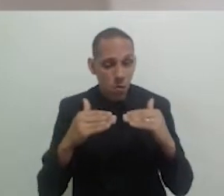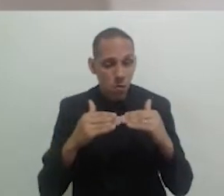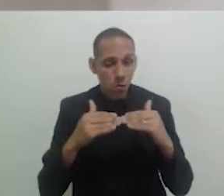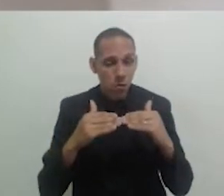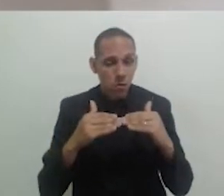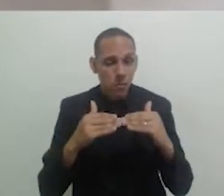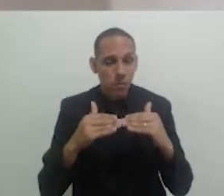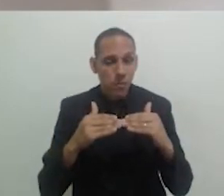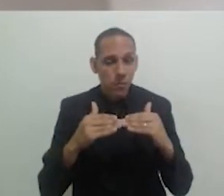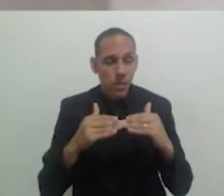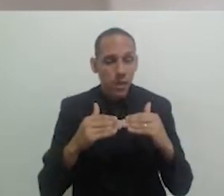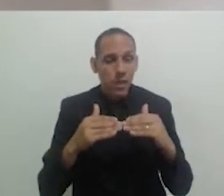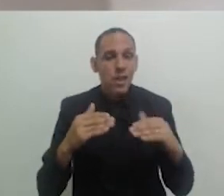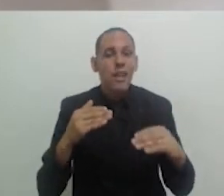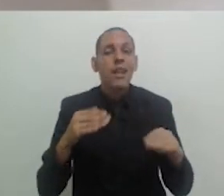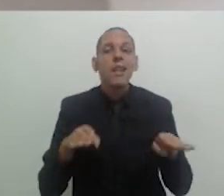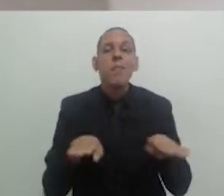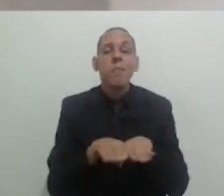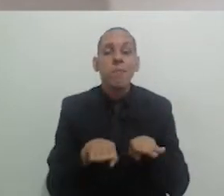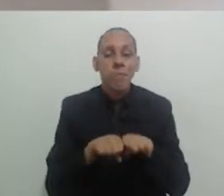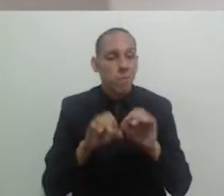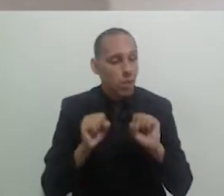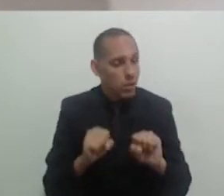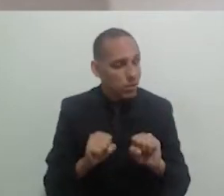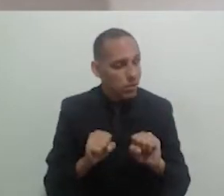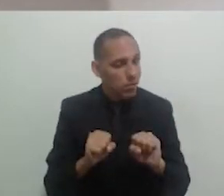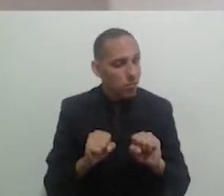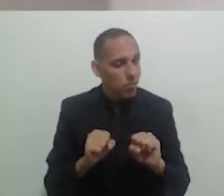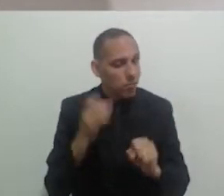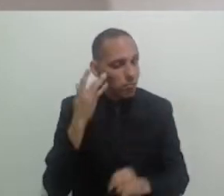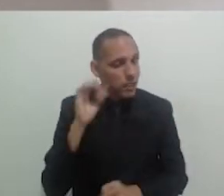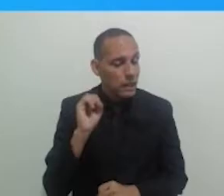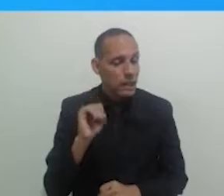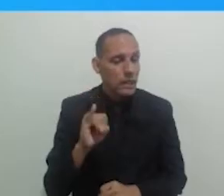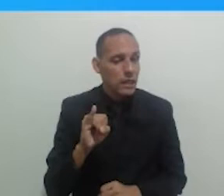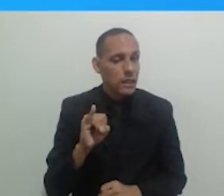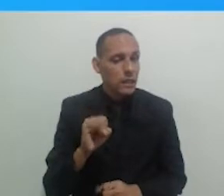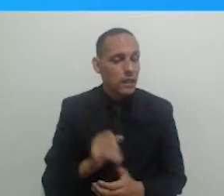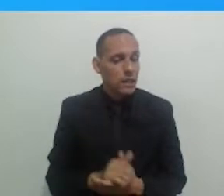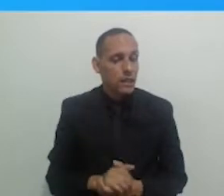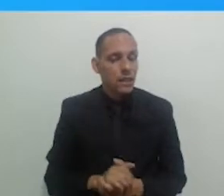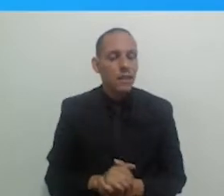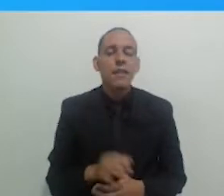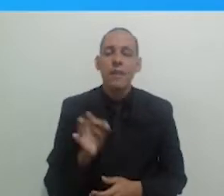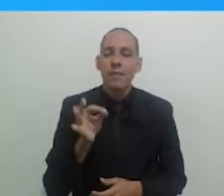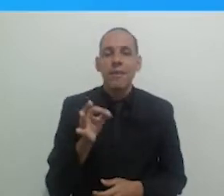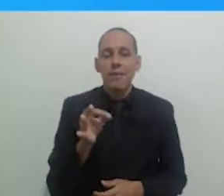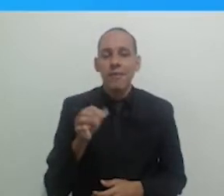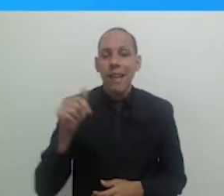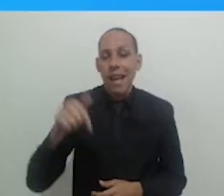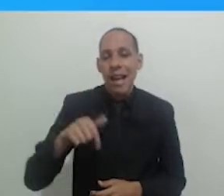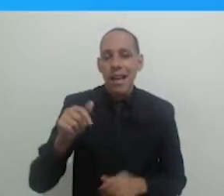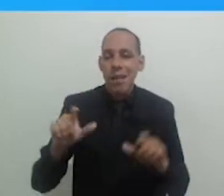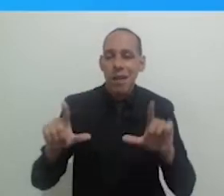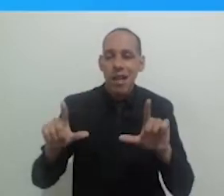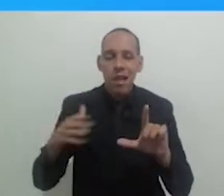empate. Não sei se seria o caso de... Sim. Aqui no meu painel